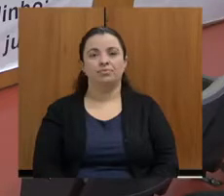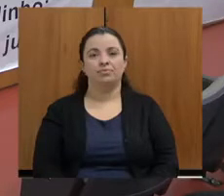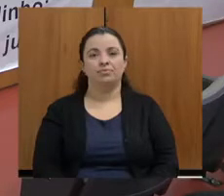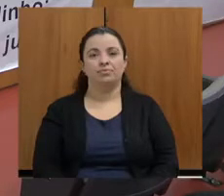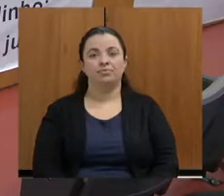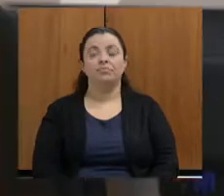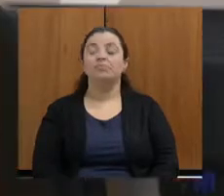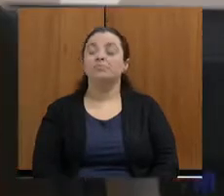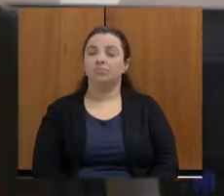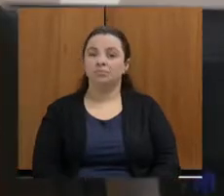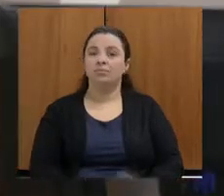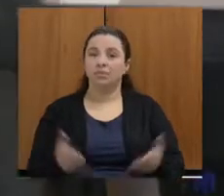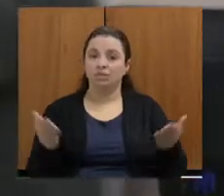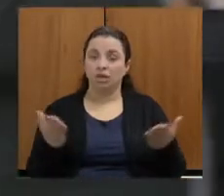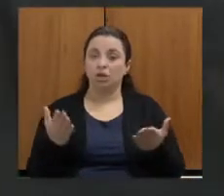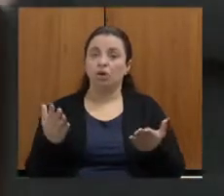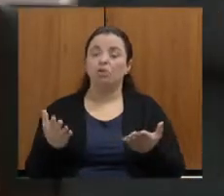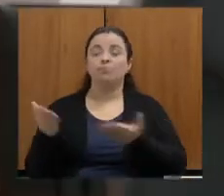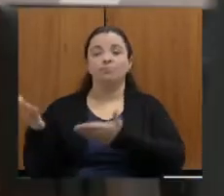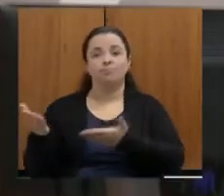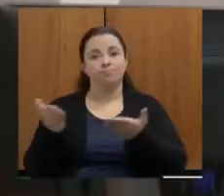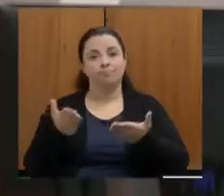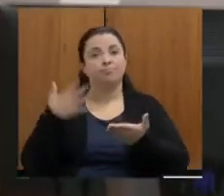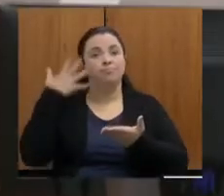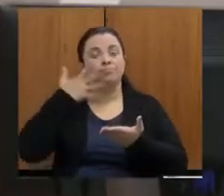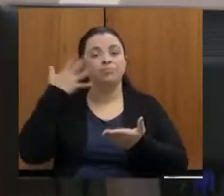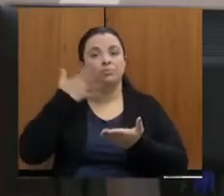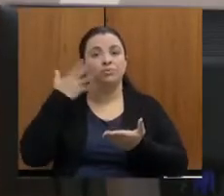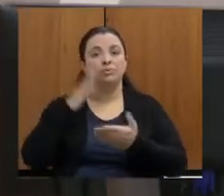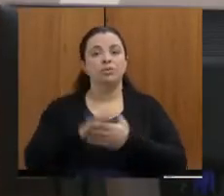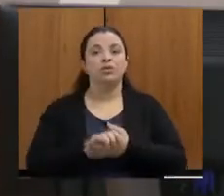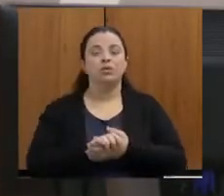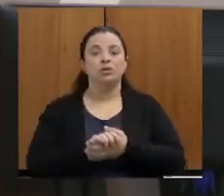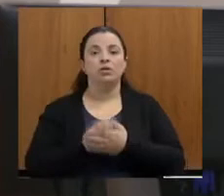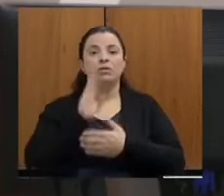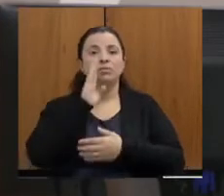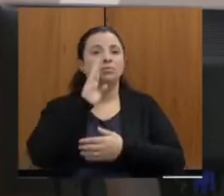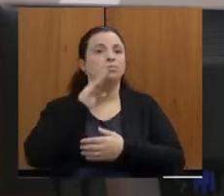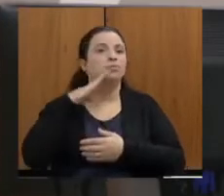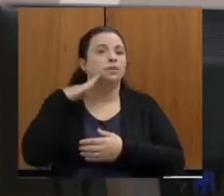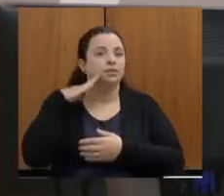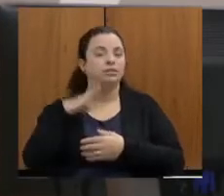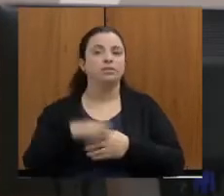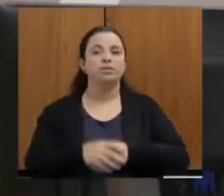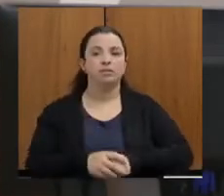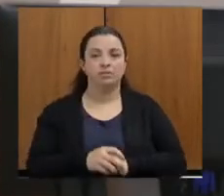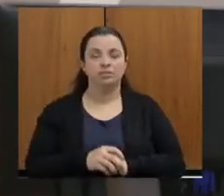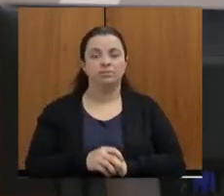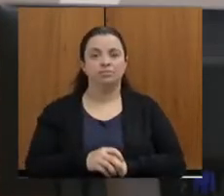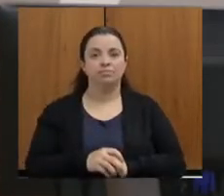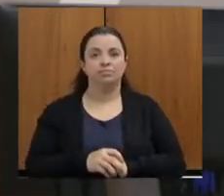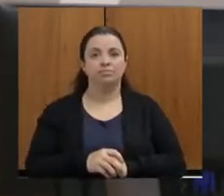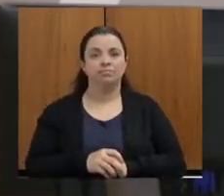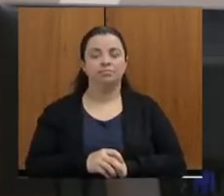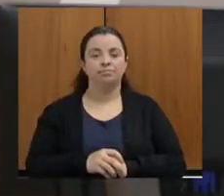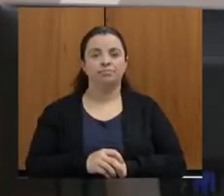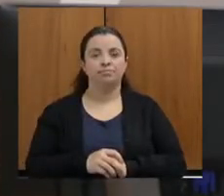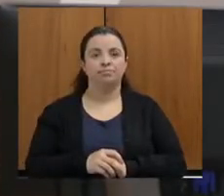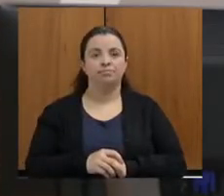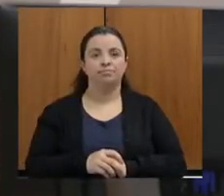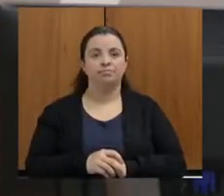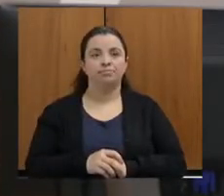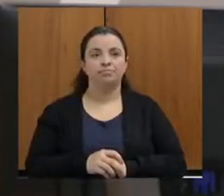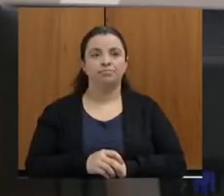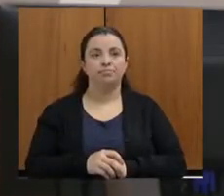passo a palavra agora para deputada Ana Beatriz Ana Beatriz Cerqueira por favor